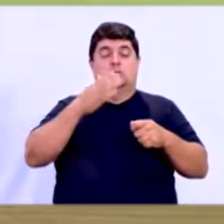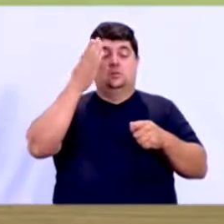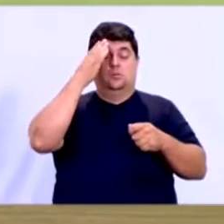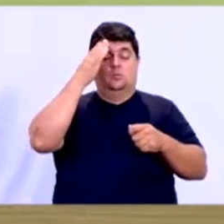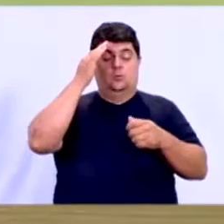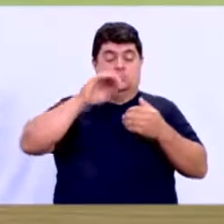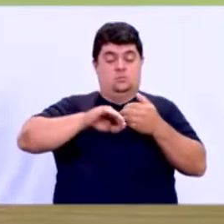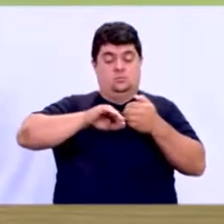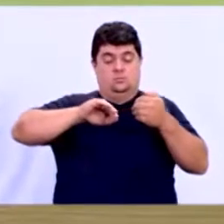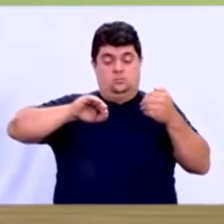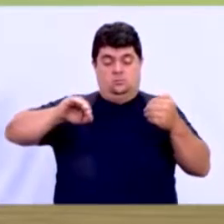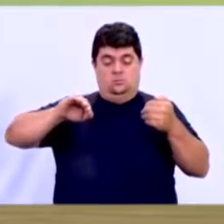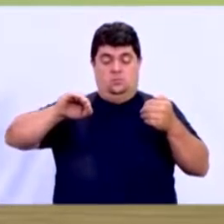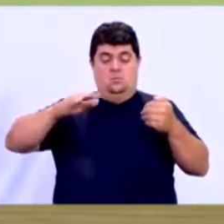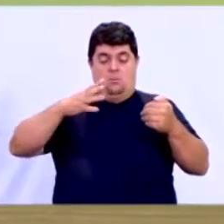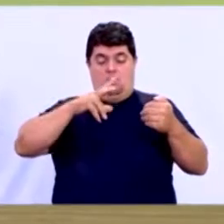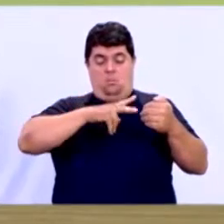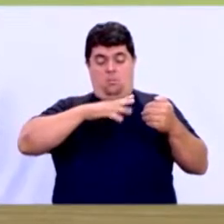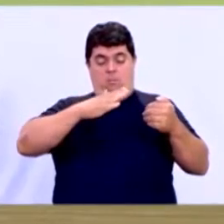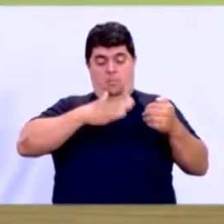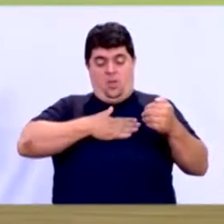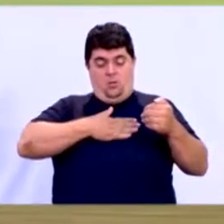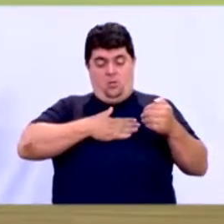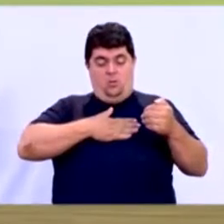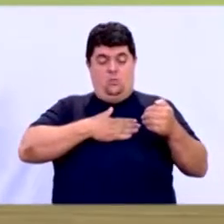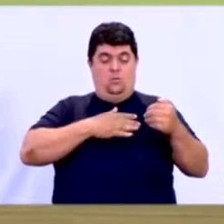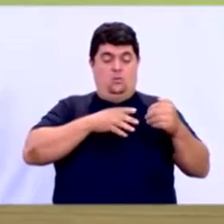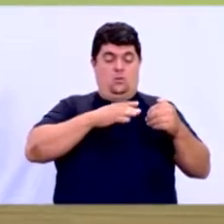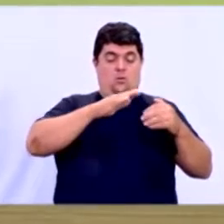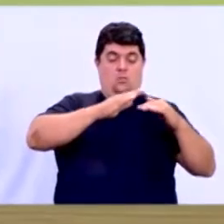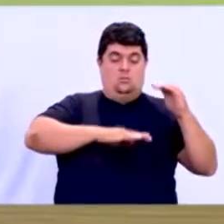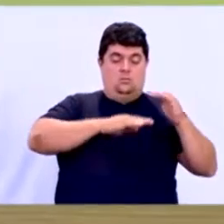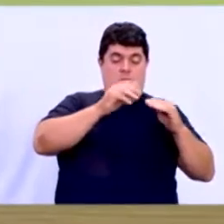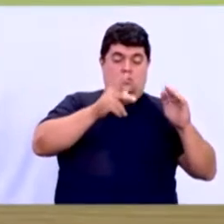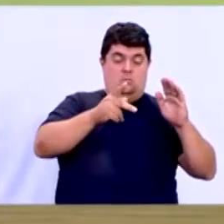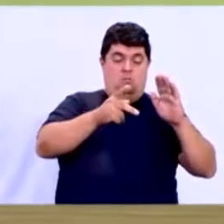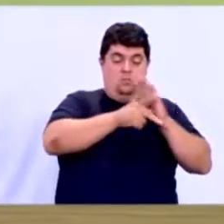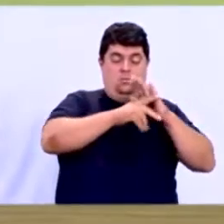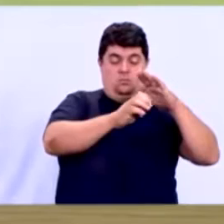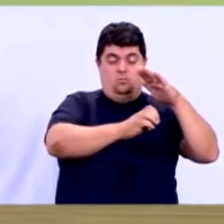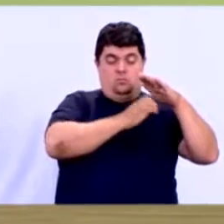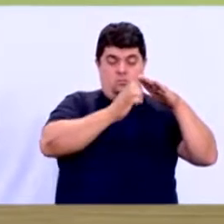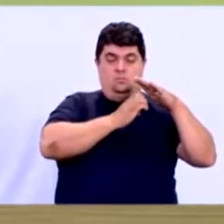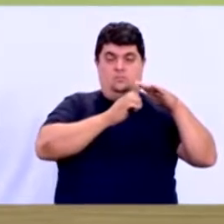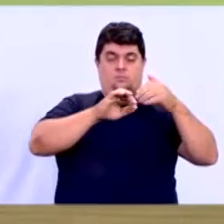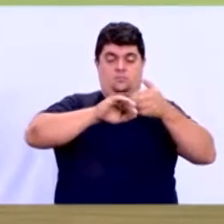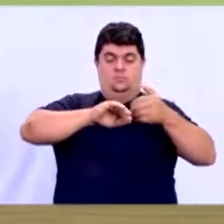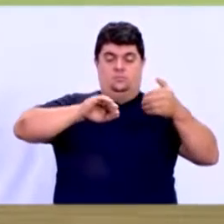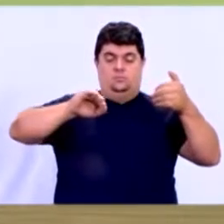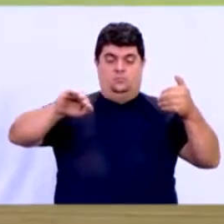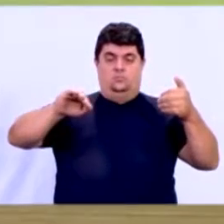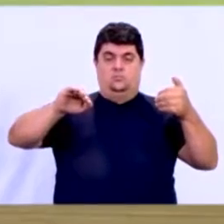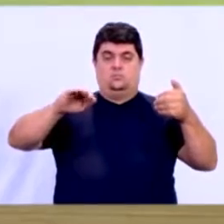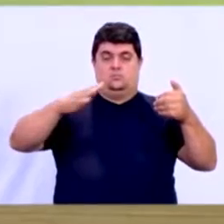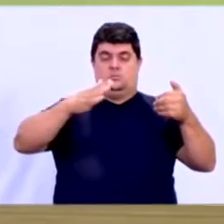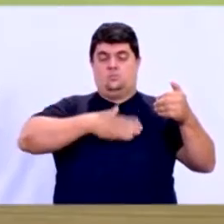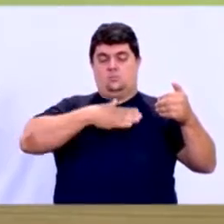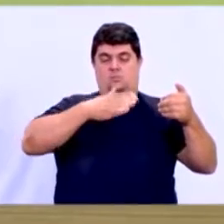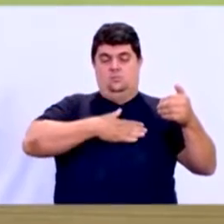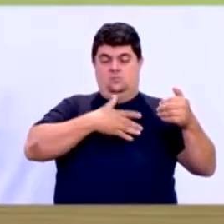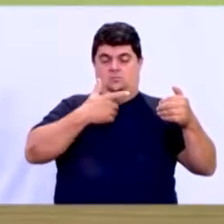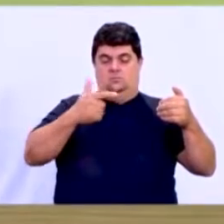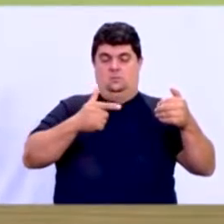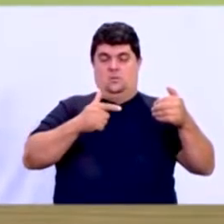separar aquilo que é pessoal do que é da empresa, entenderam? Então é importante que a gente tenha essa separação.